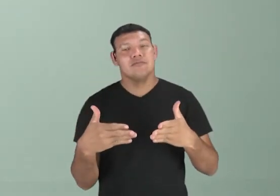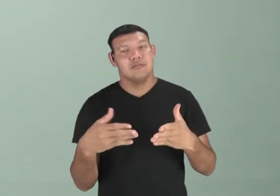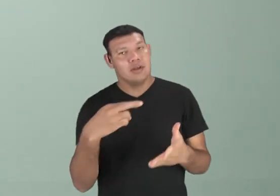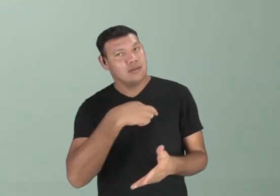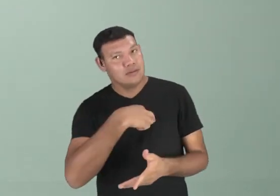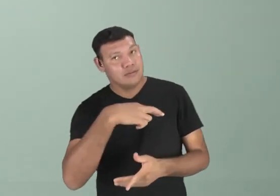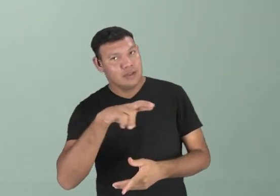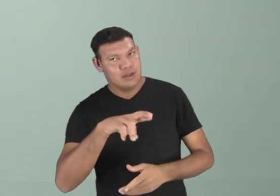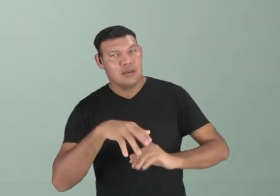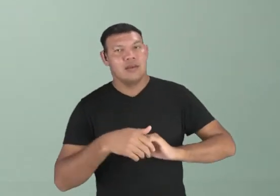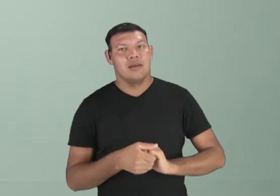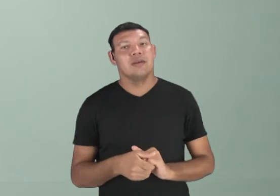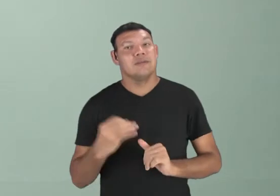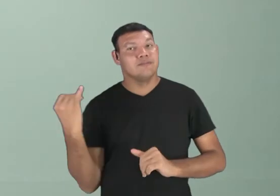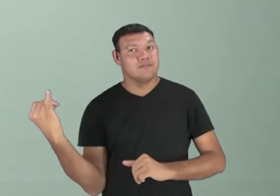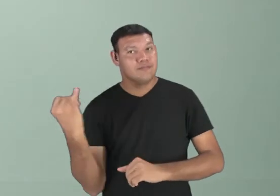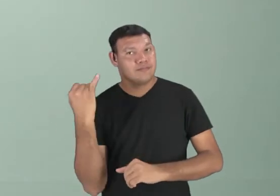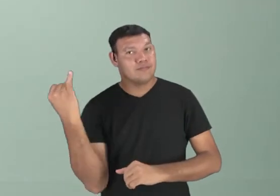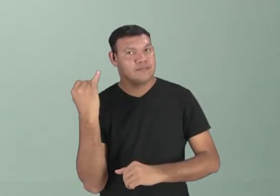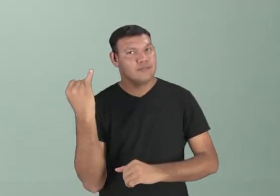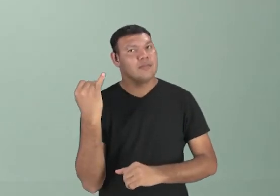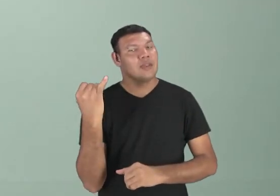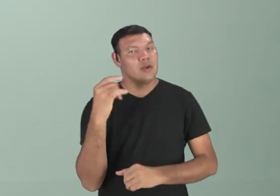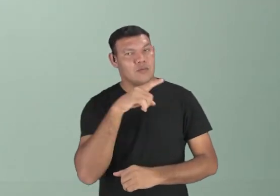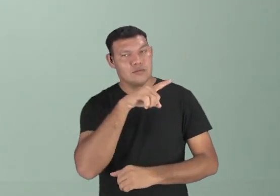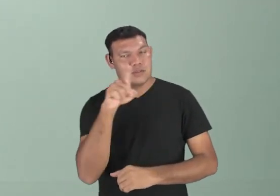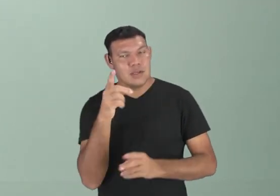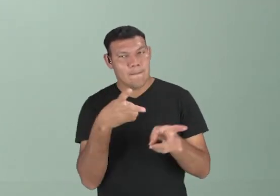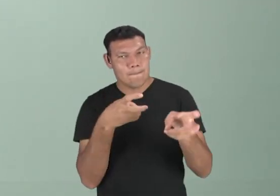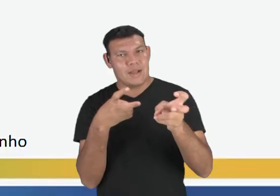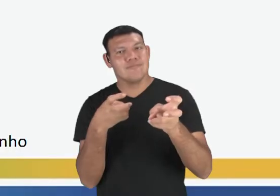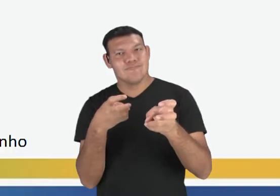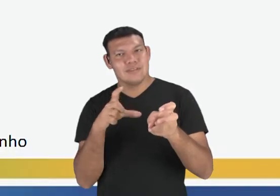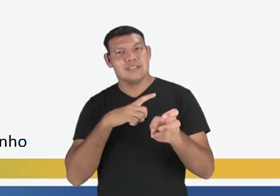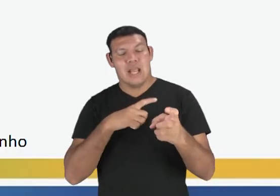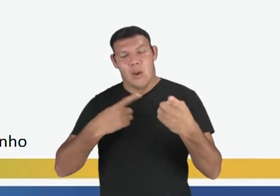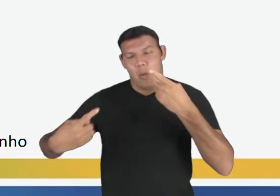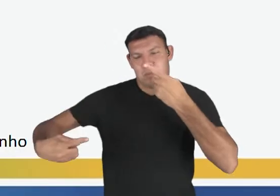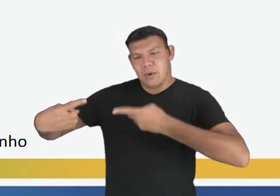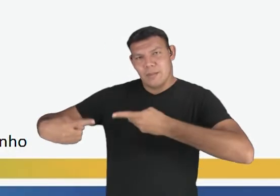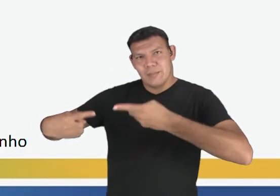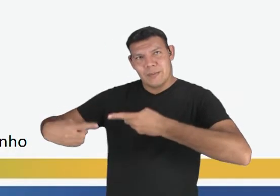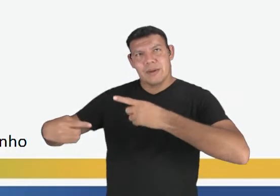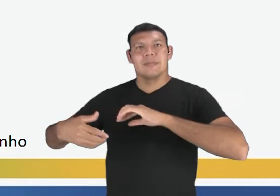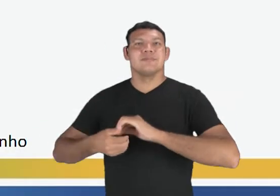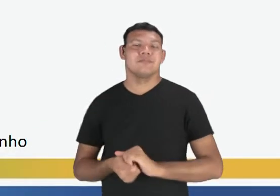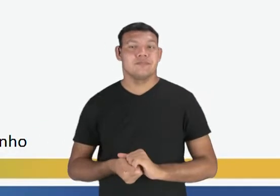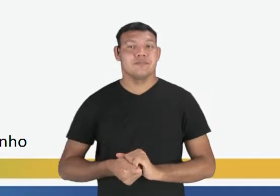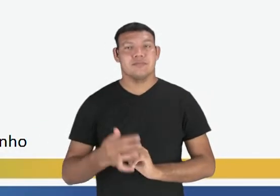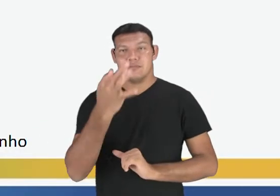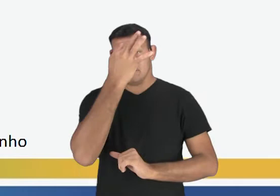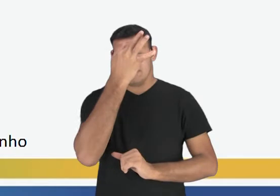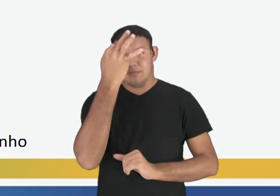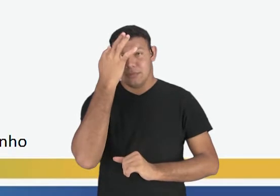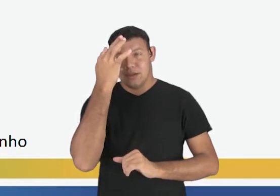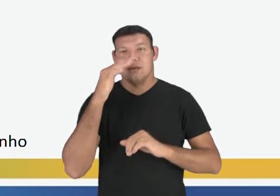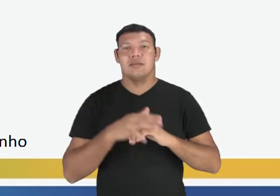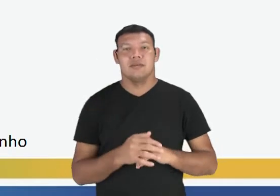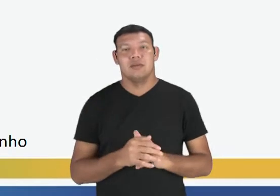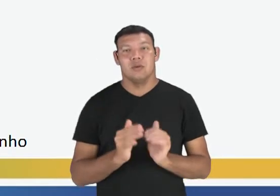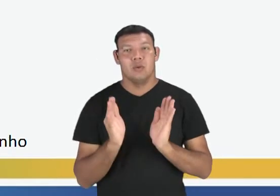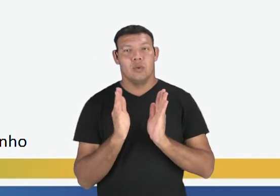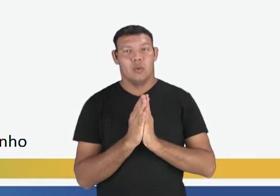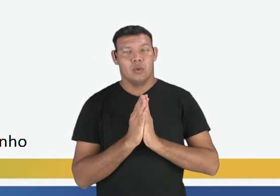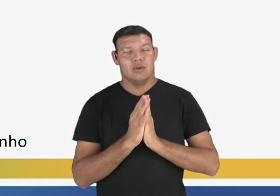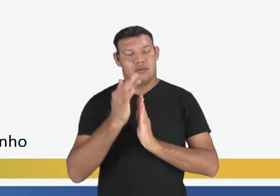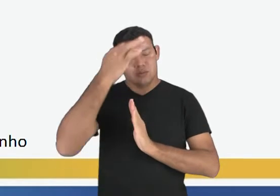religião. Mas é importante notar aí que havia uma discussão do famoso filósofo Santo Agostinho, o